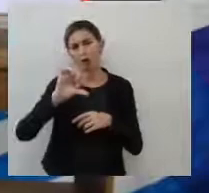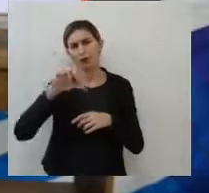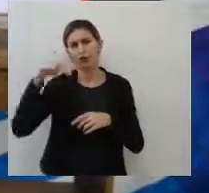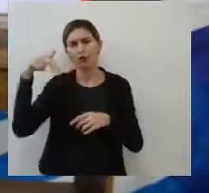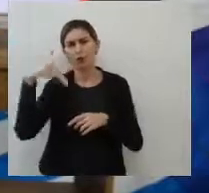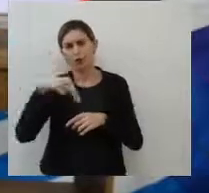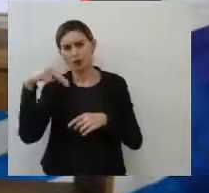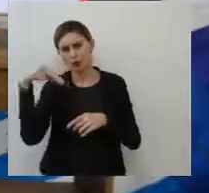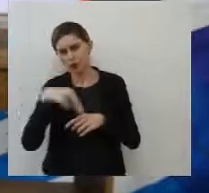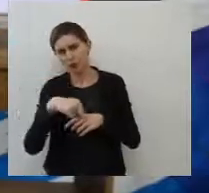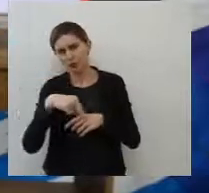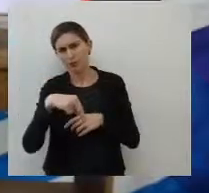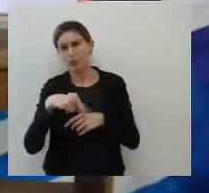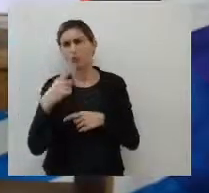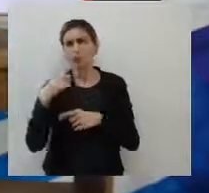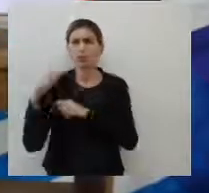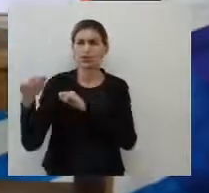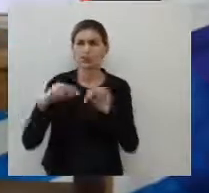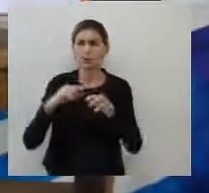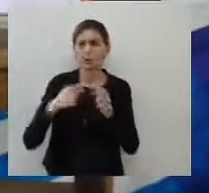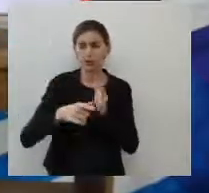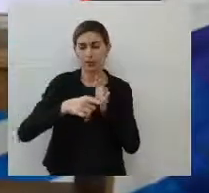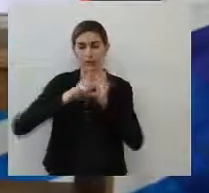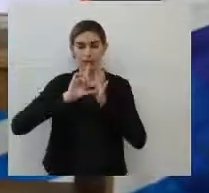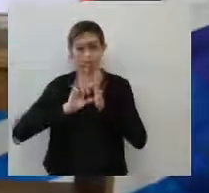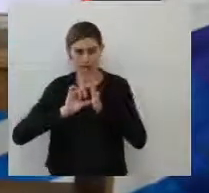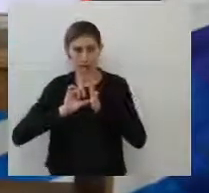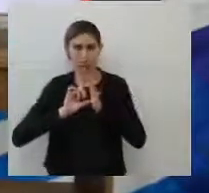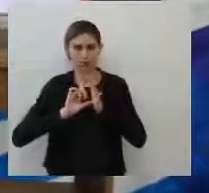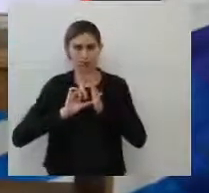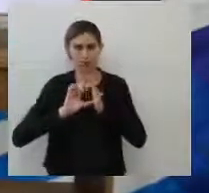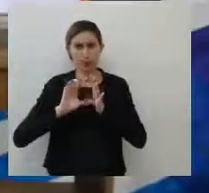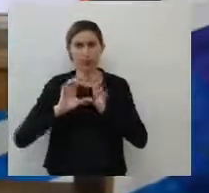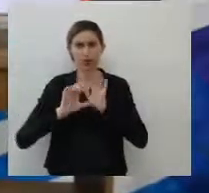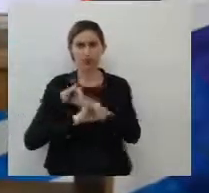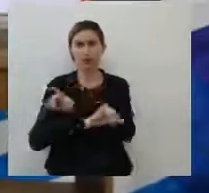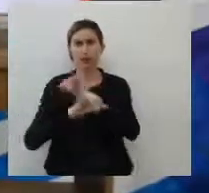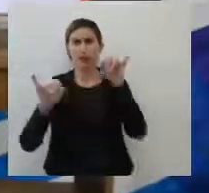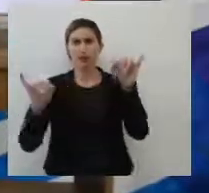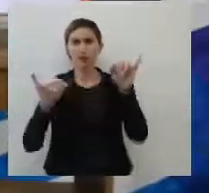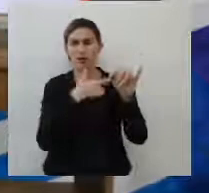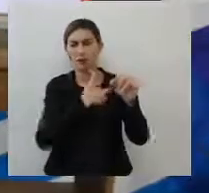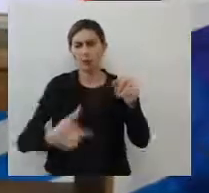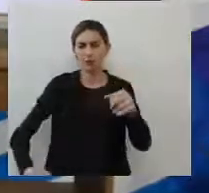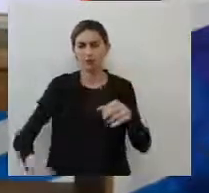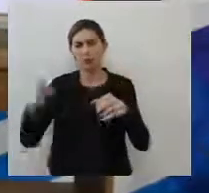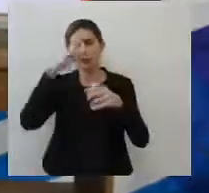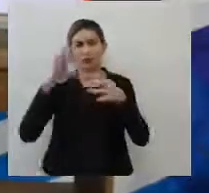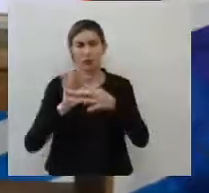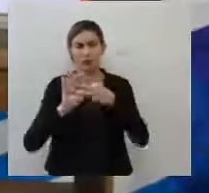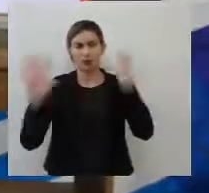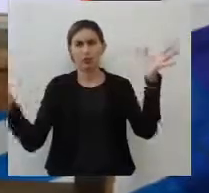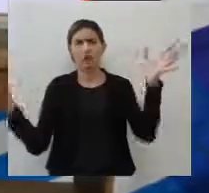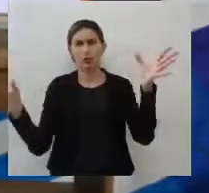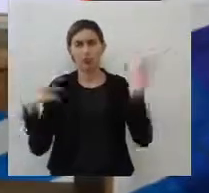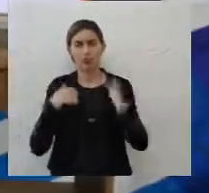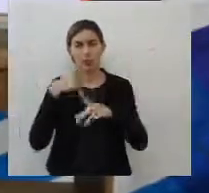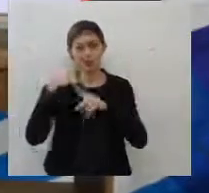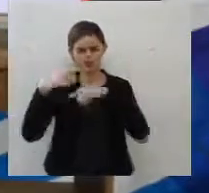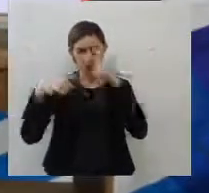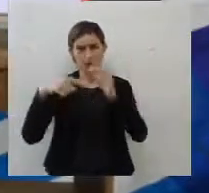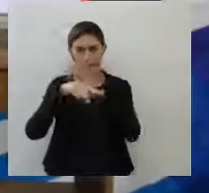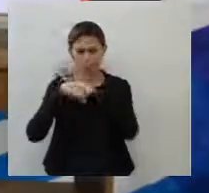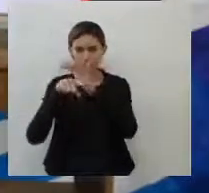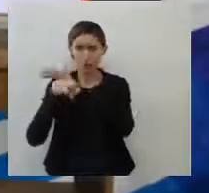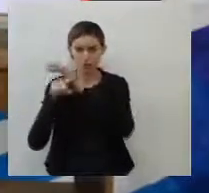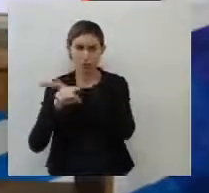novembro, uma semana antes do acontecimento da proclamação da República, que você mais tarde vai pesquisar. Você mais